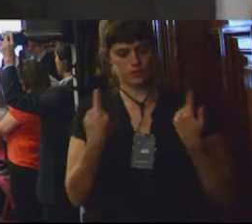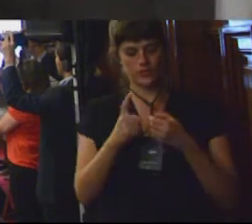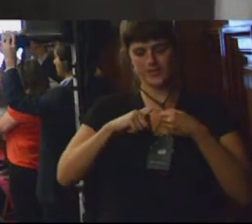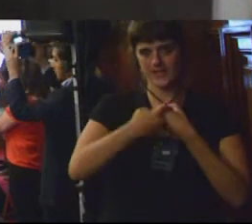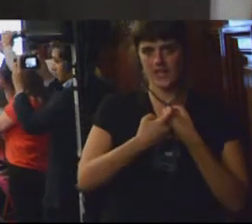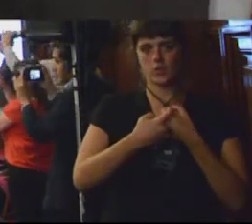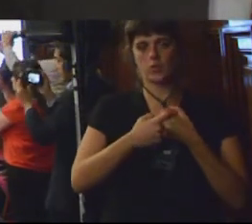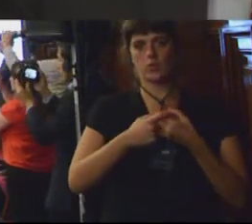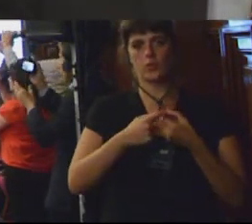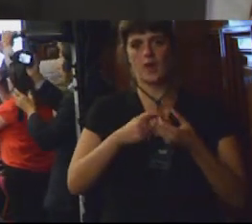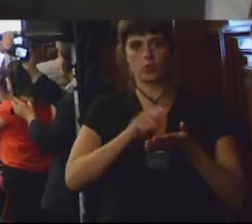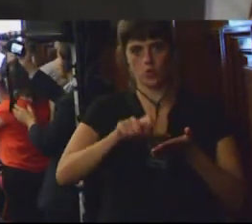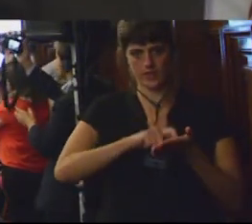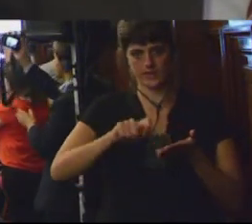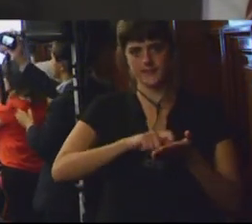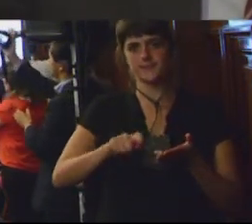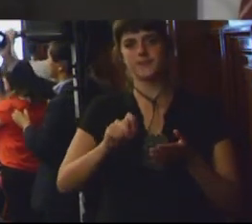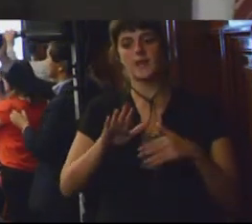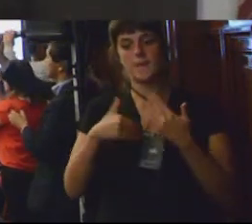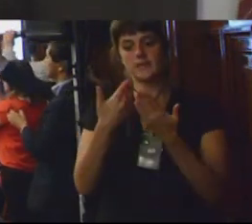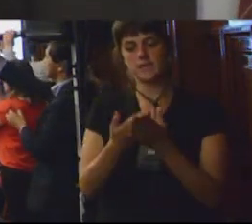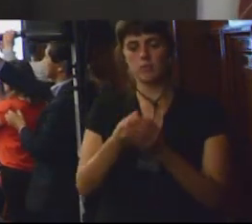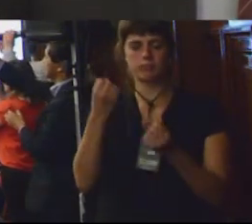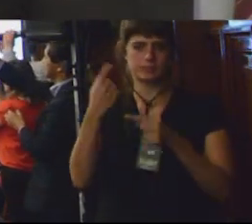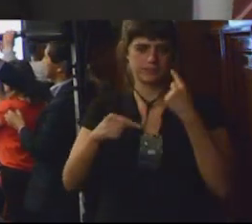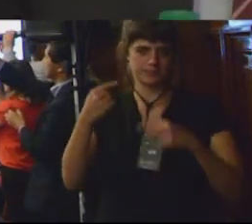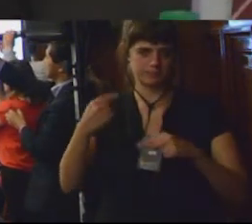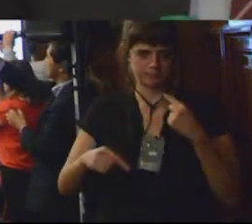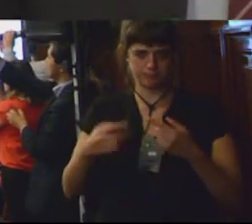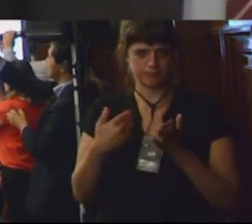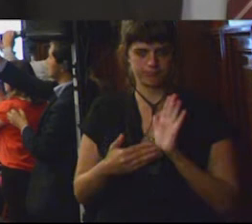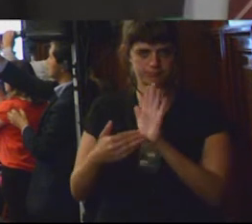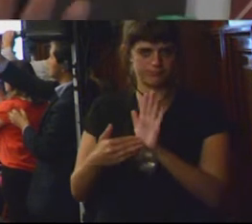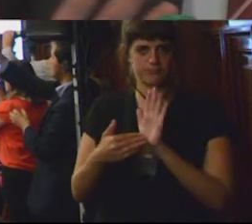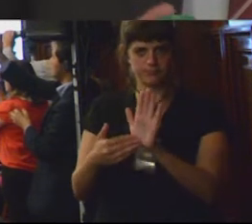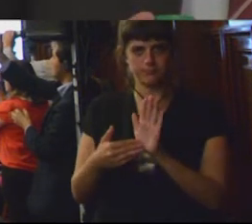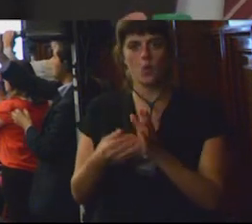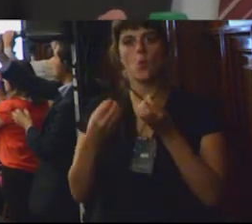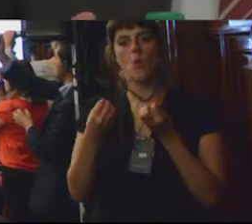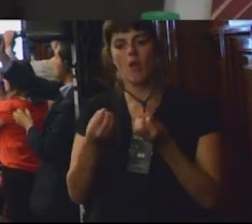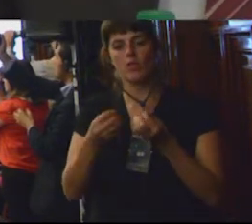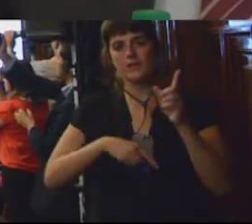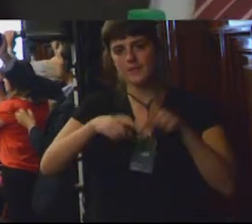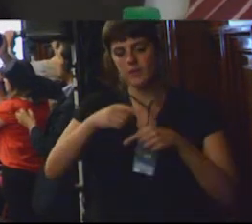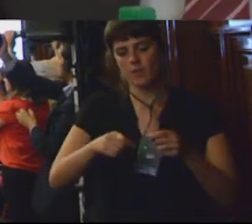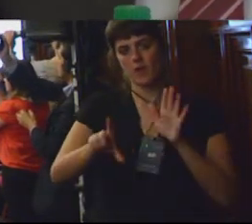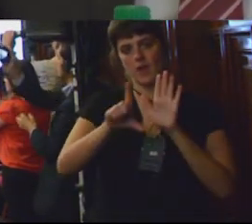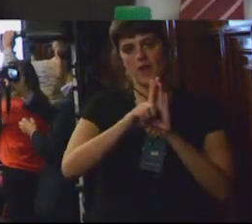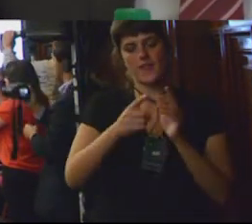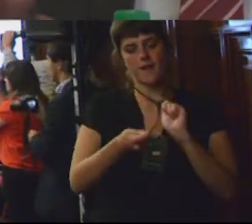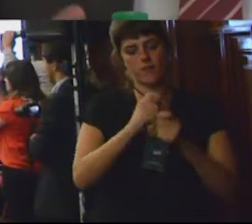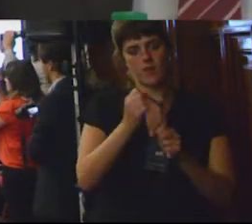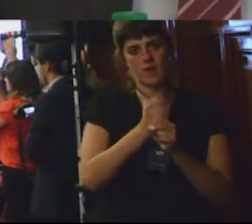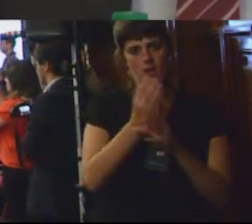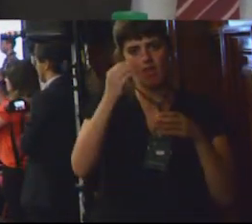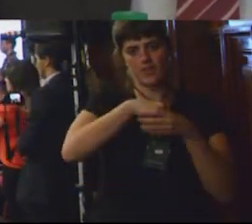Autores, presentamos diversas enmiendas cuando tramitamos la ley de la reforma laboral en el Congreso.